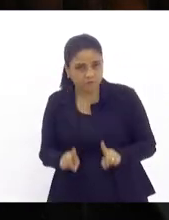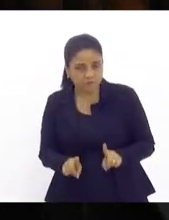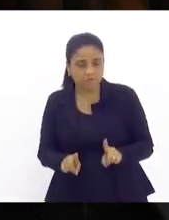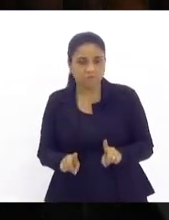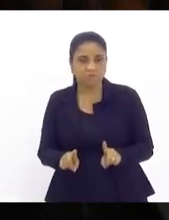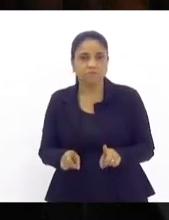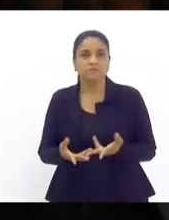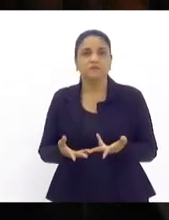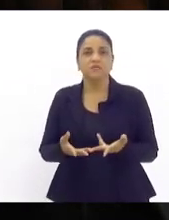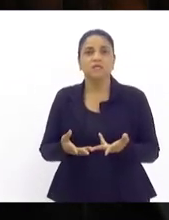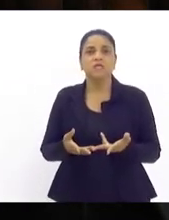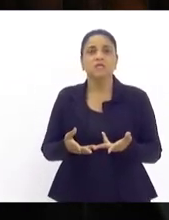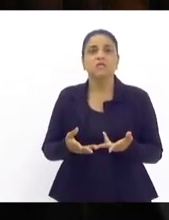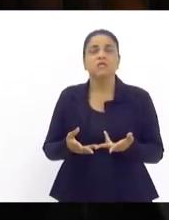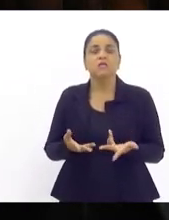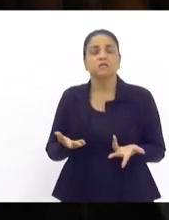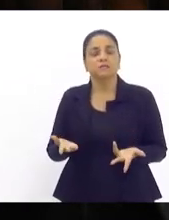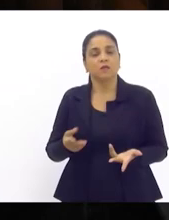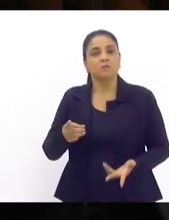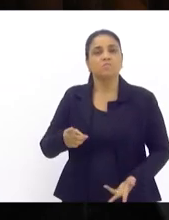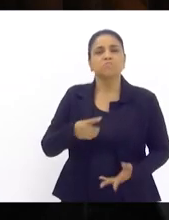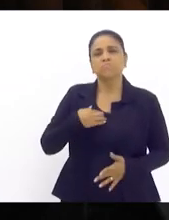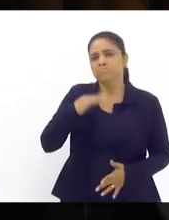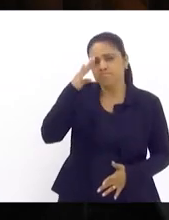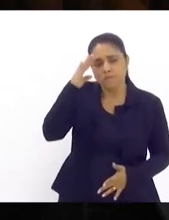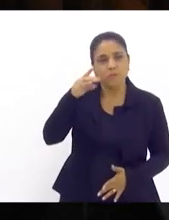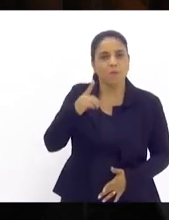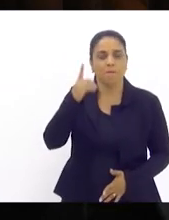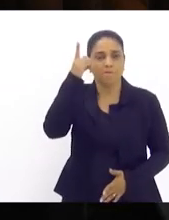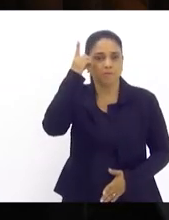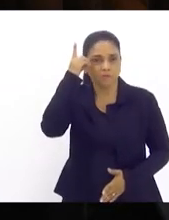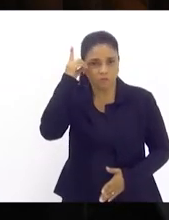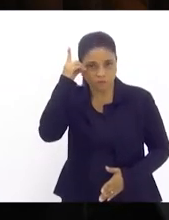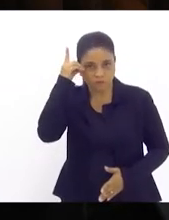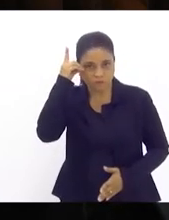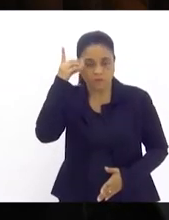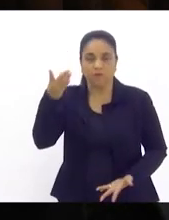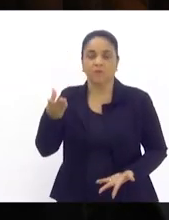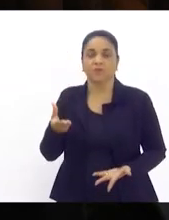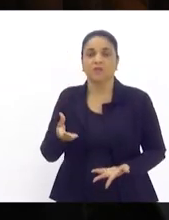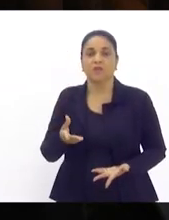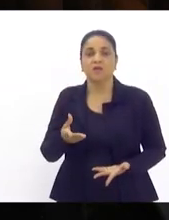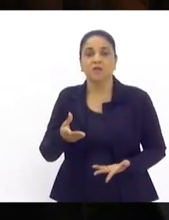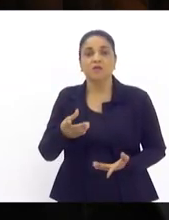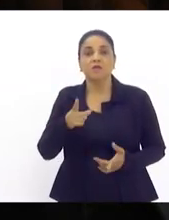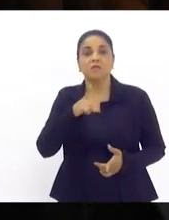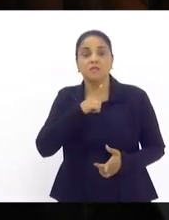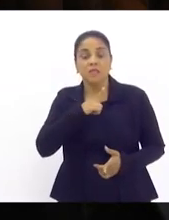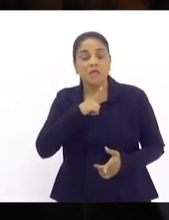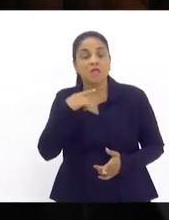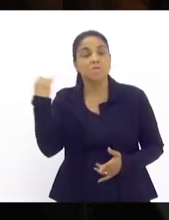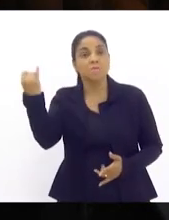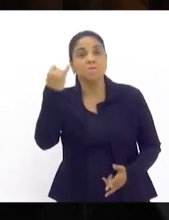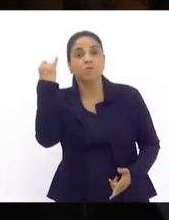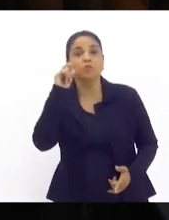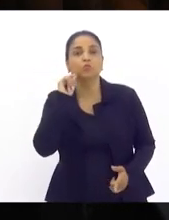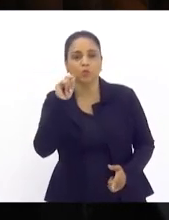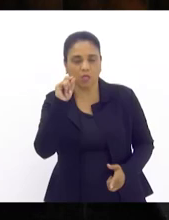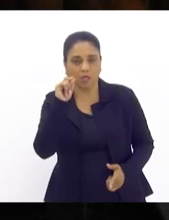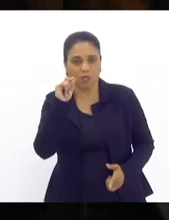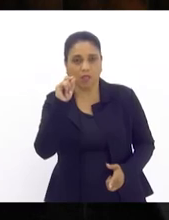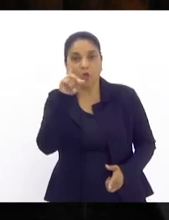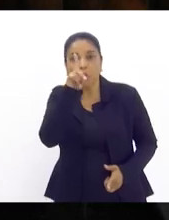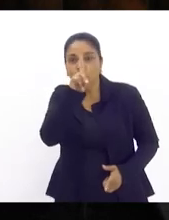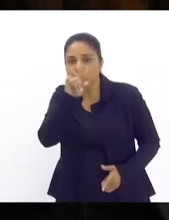sobretudo pessoas com síndrome de Down. Agora, é importante a gente entender que uma data ela se consolida